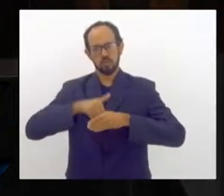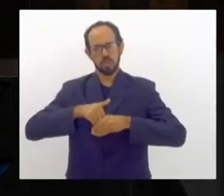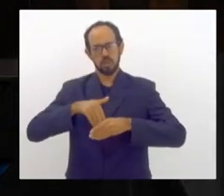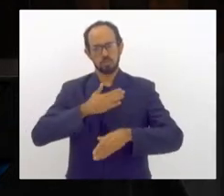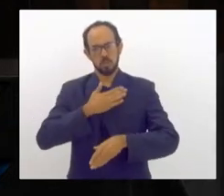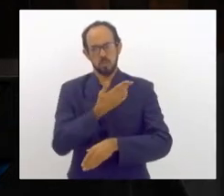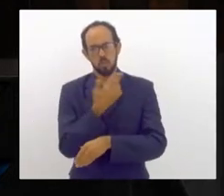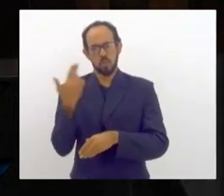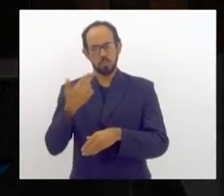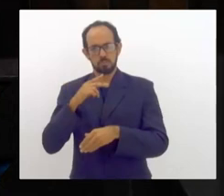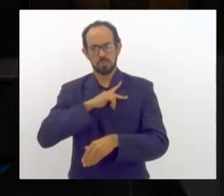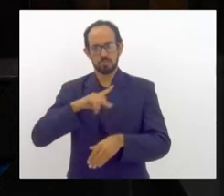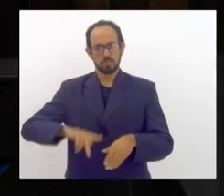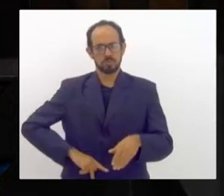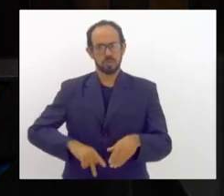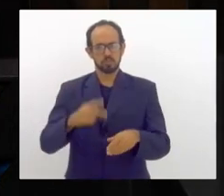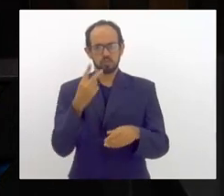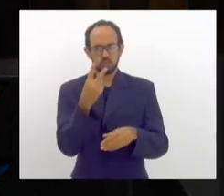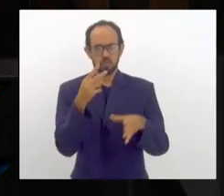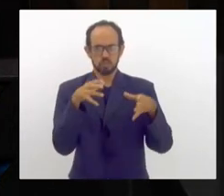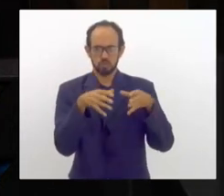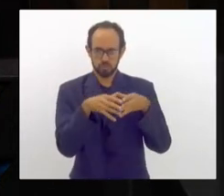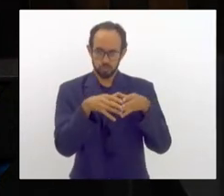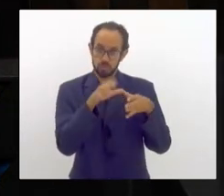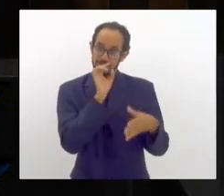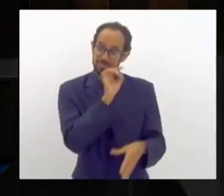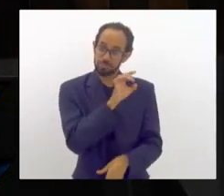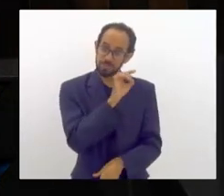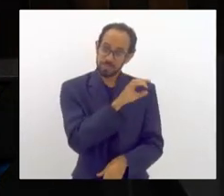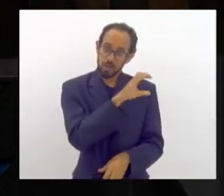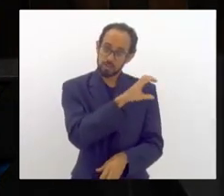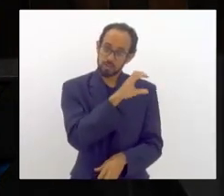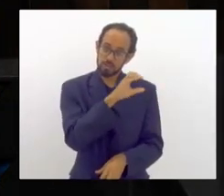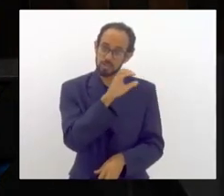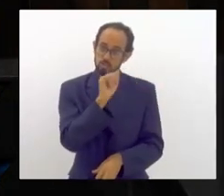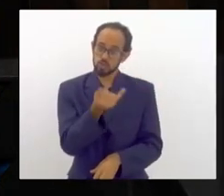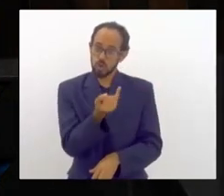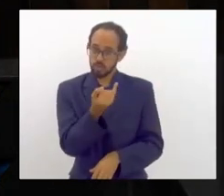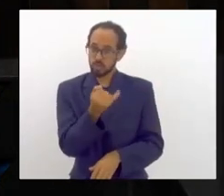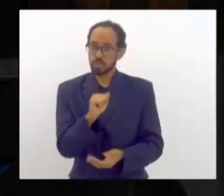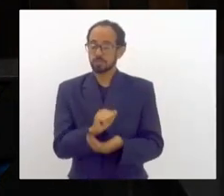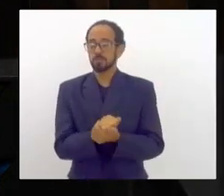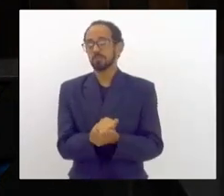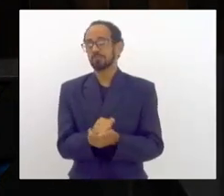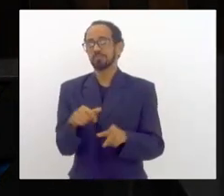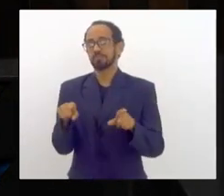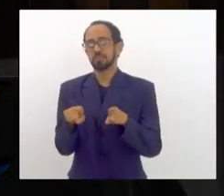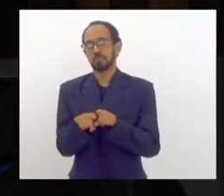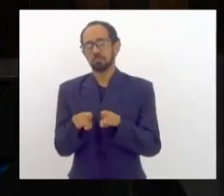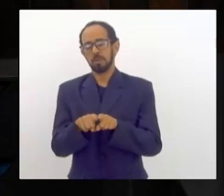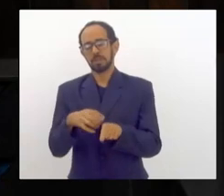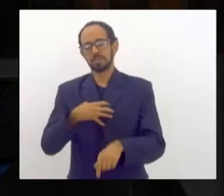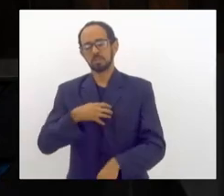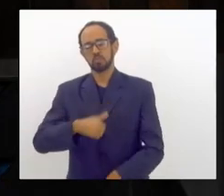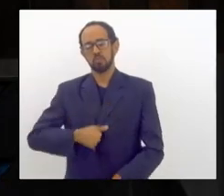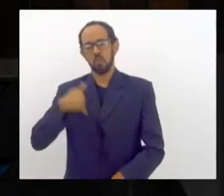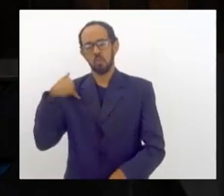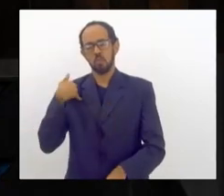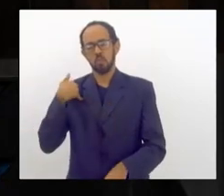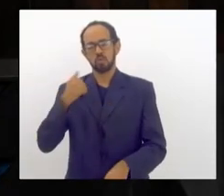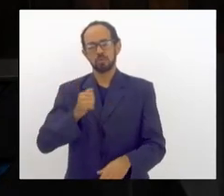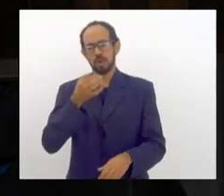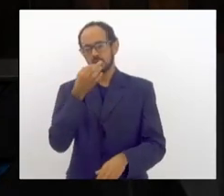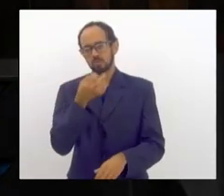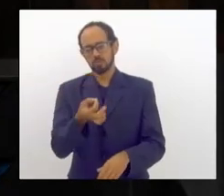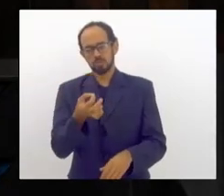para a presidência de duas comissões, em especial a Comissão de Constituição e Justiça. Também me orgulho muito a indicação do